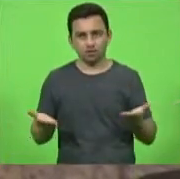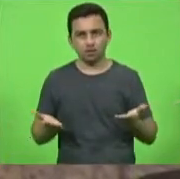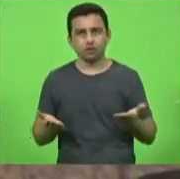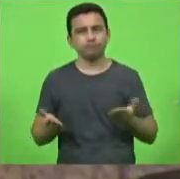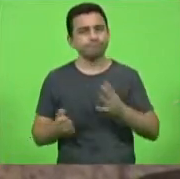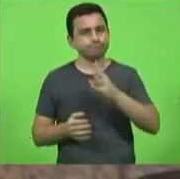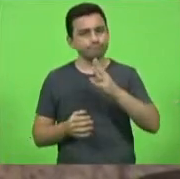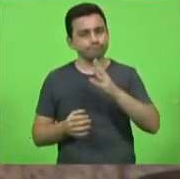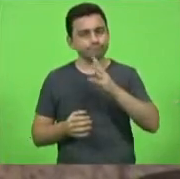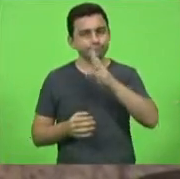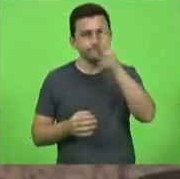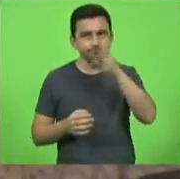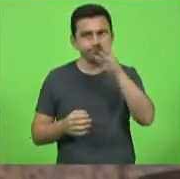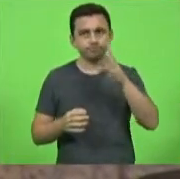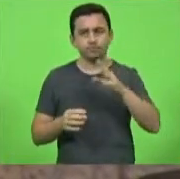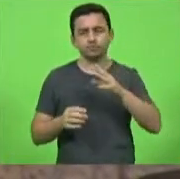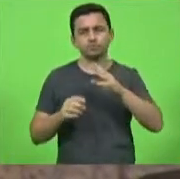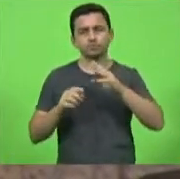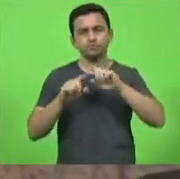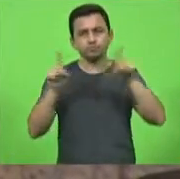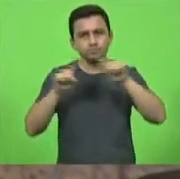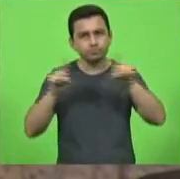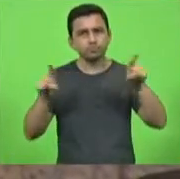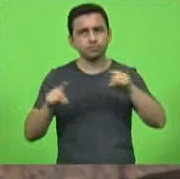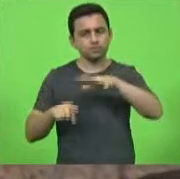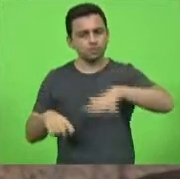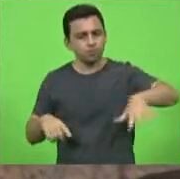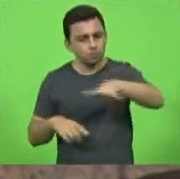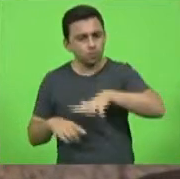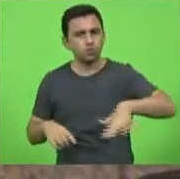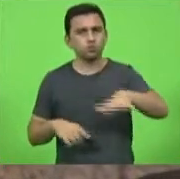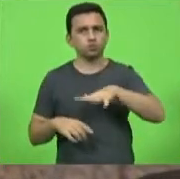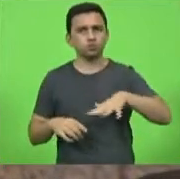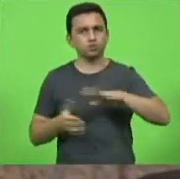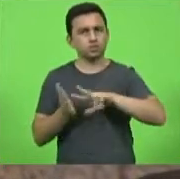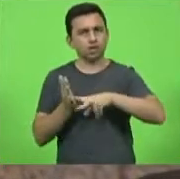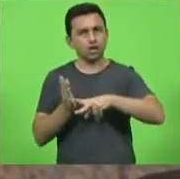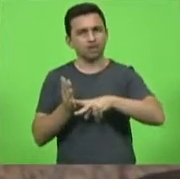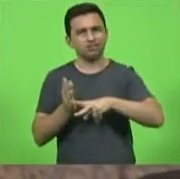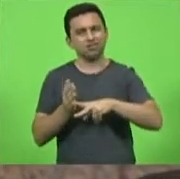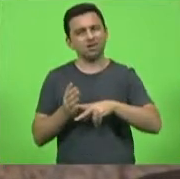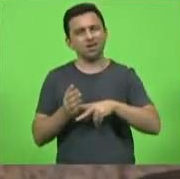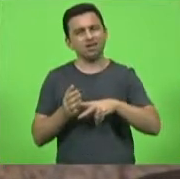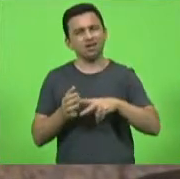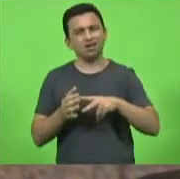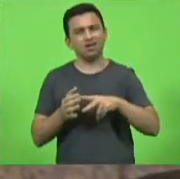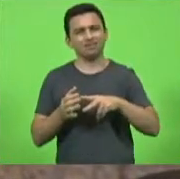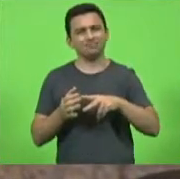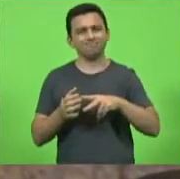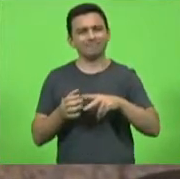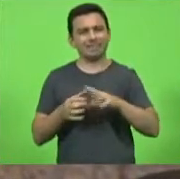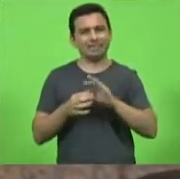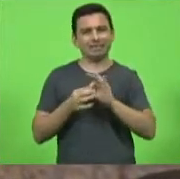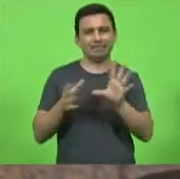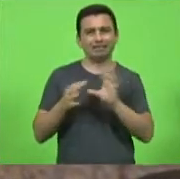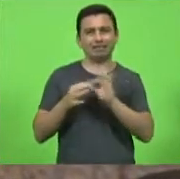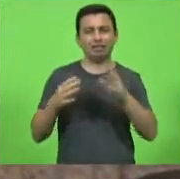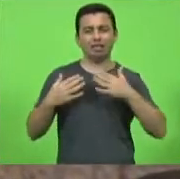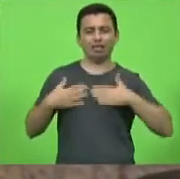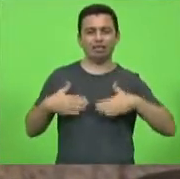crítica ao sindicato e esse apelo ao executivo para que não ceda, não ceda. E o Ministério Público que